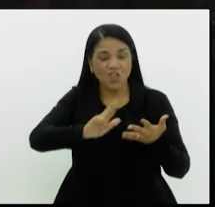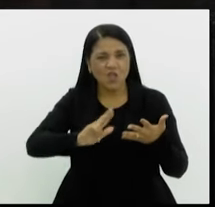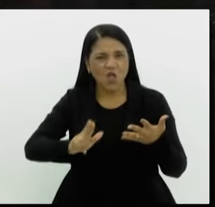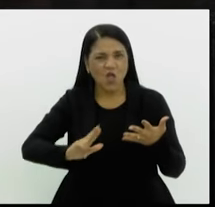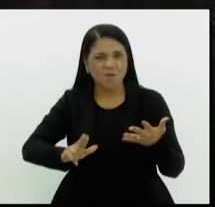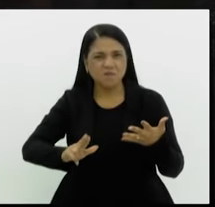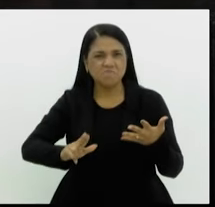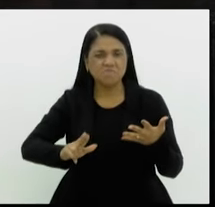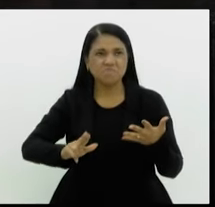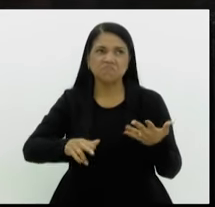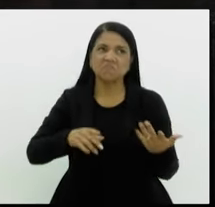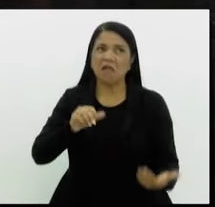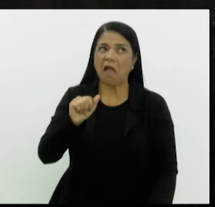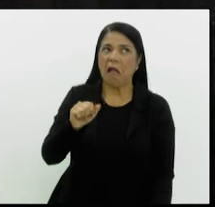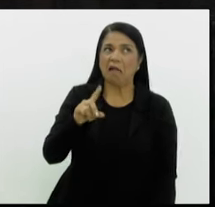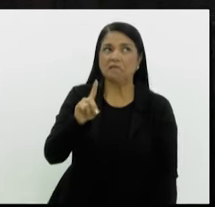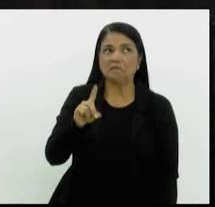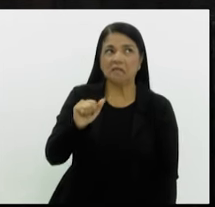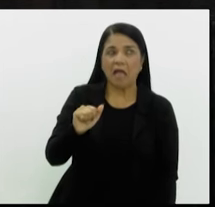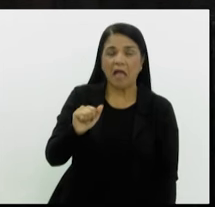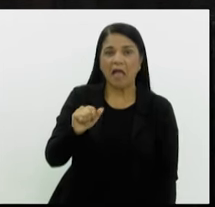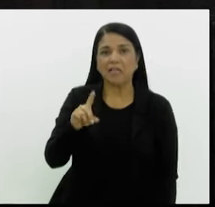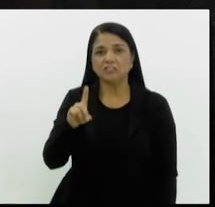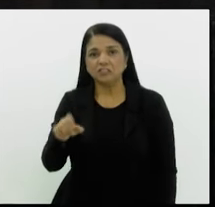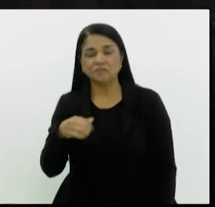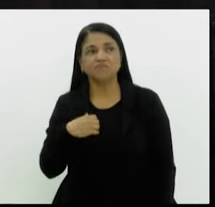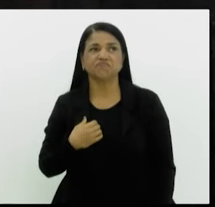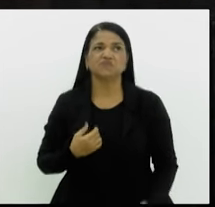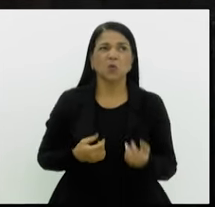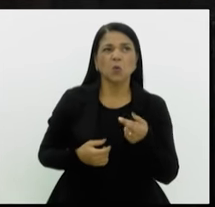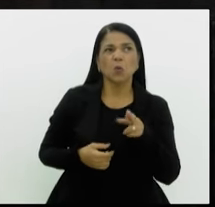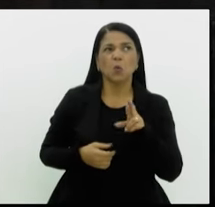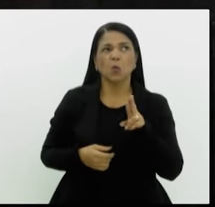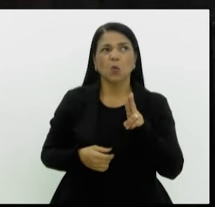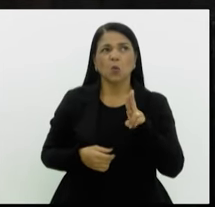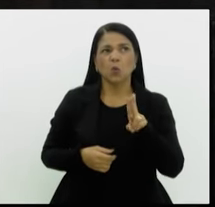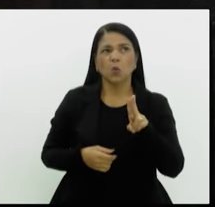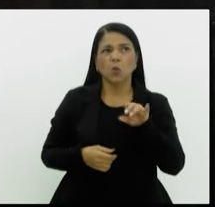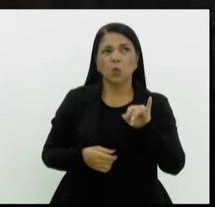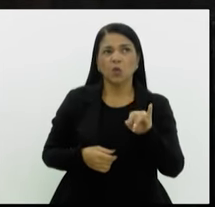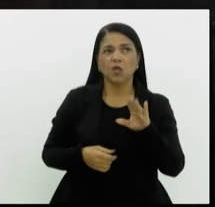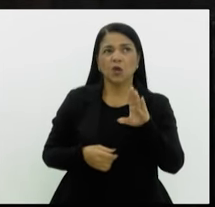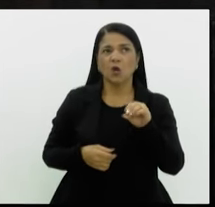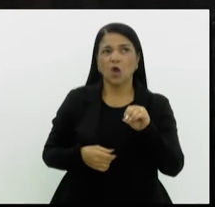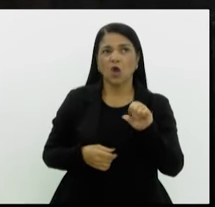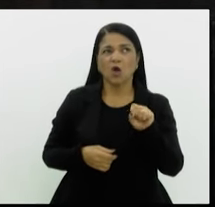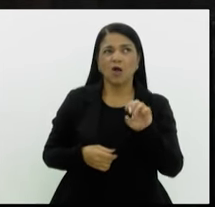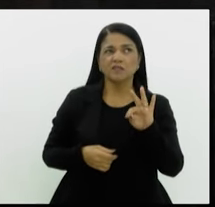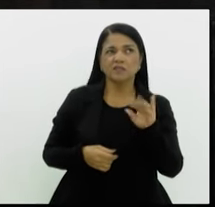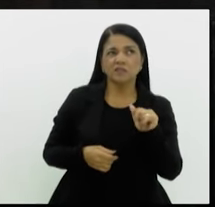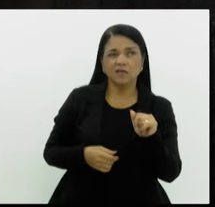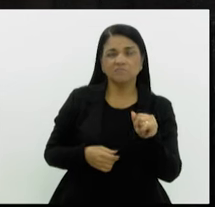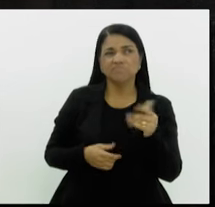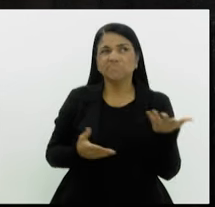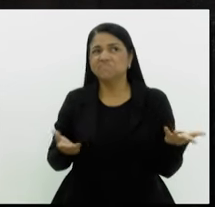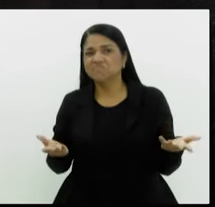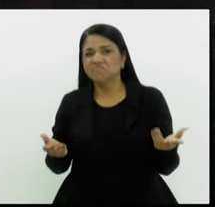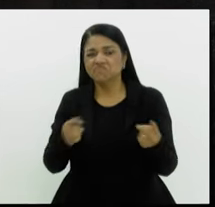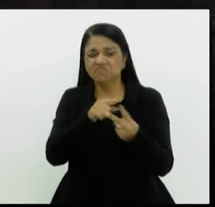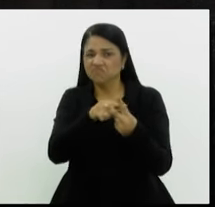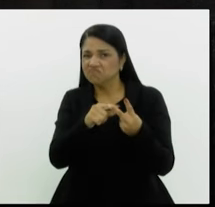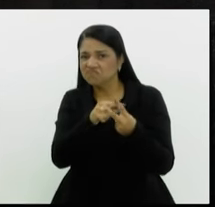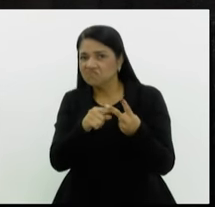no Haddad, talvez Rui Costa, mais ninguém.